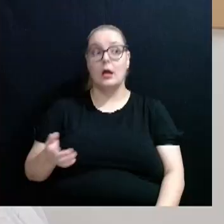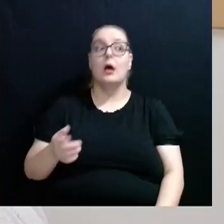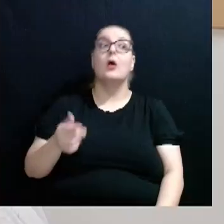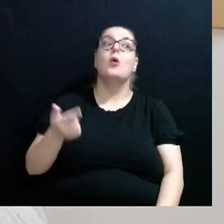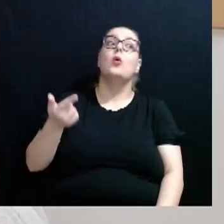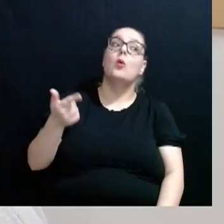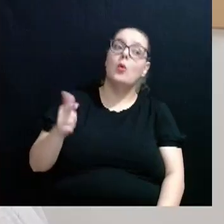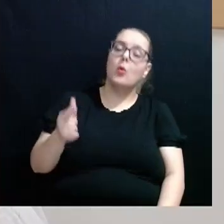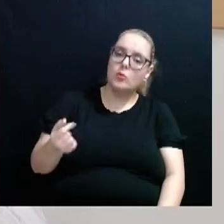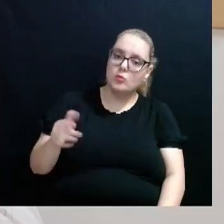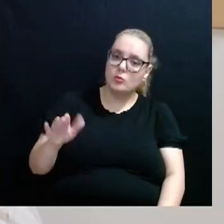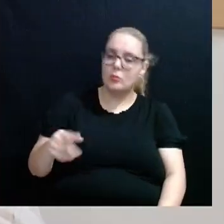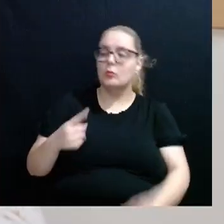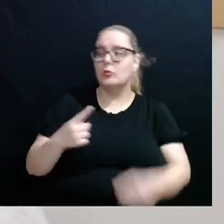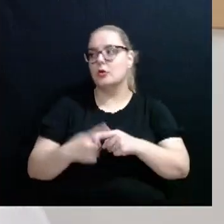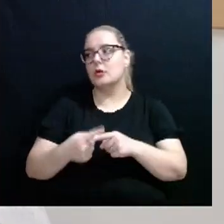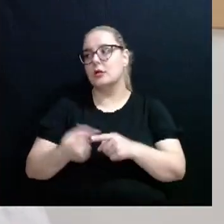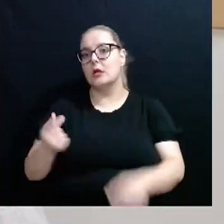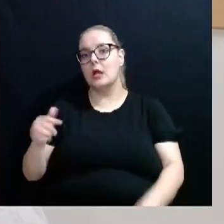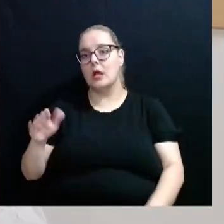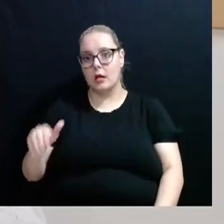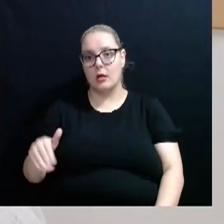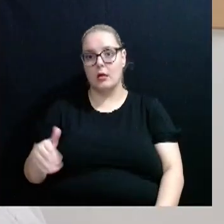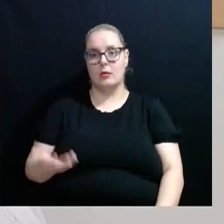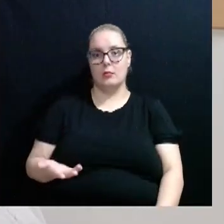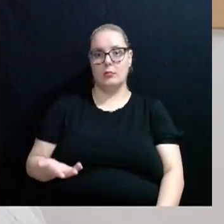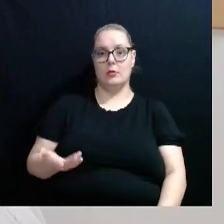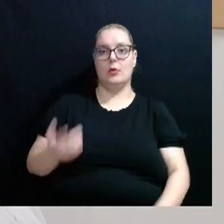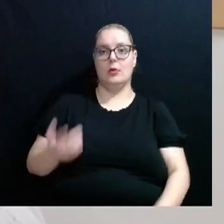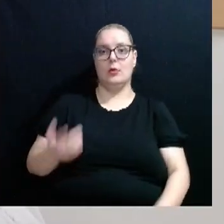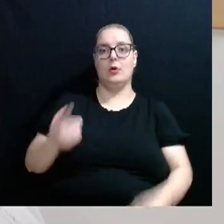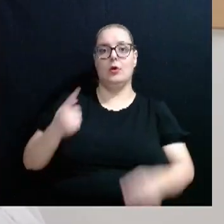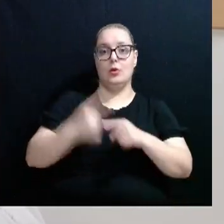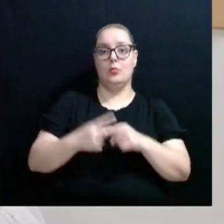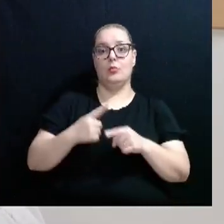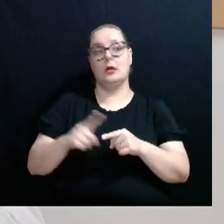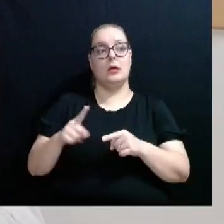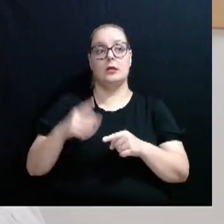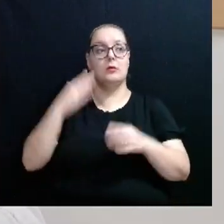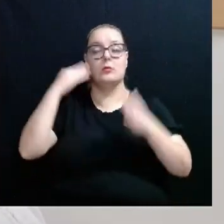um seguro barato ainda? Porque ele ainda não é muito popular.